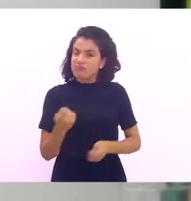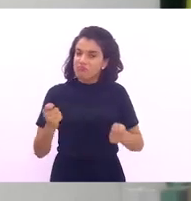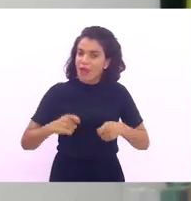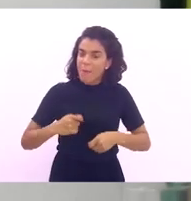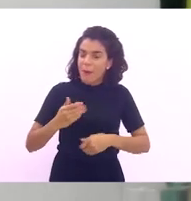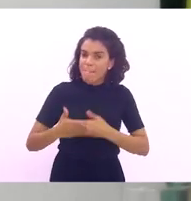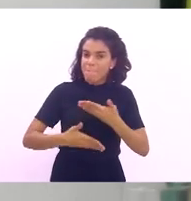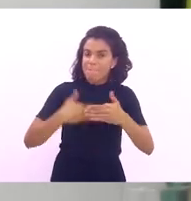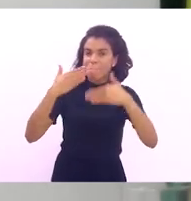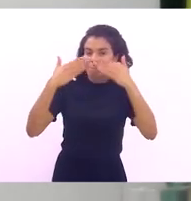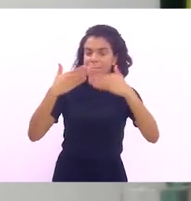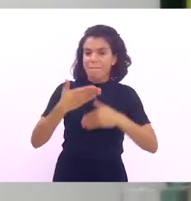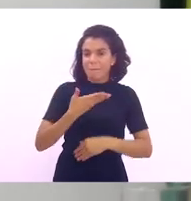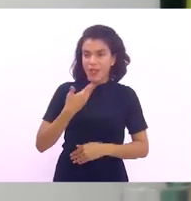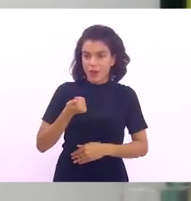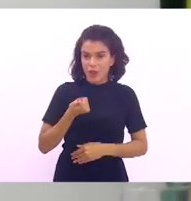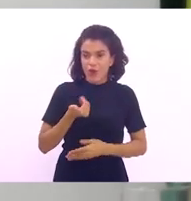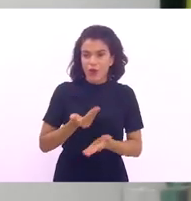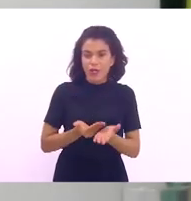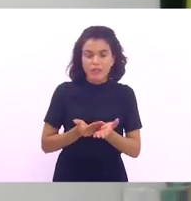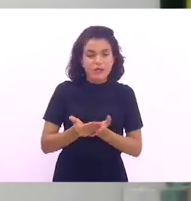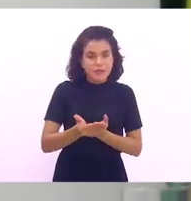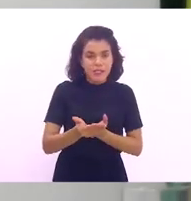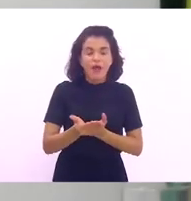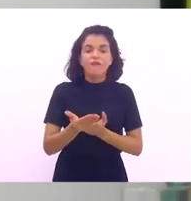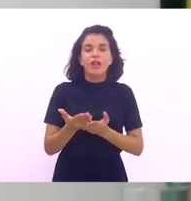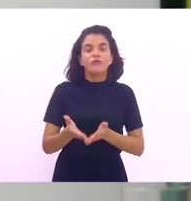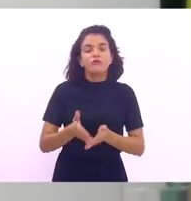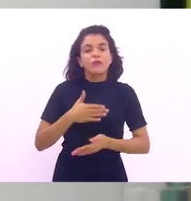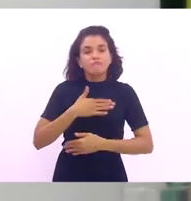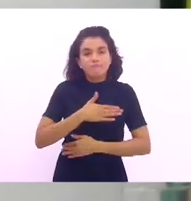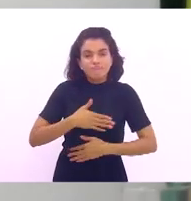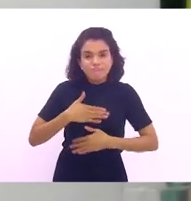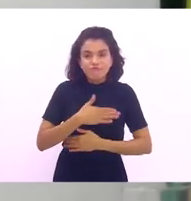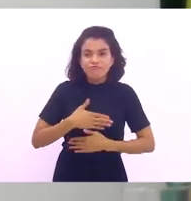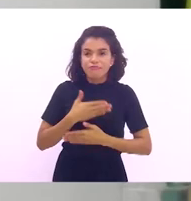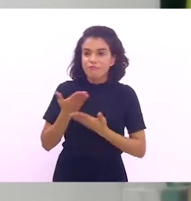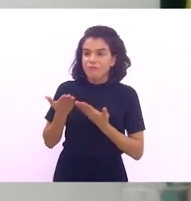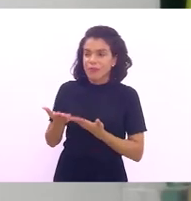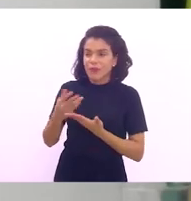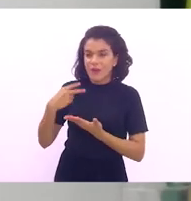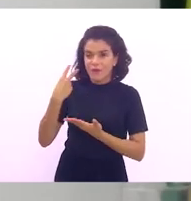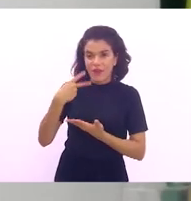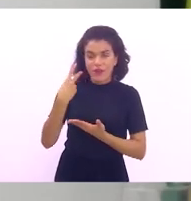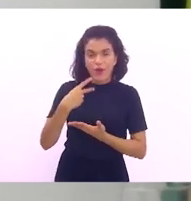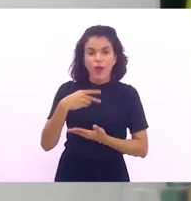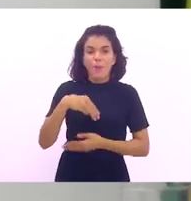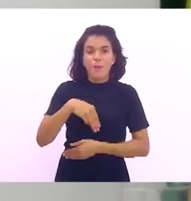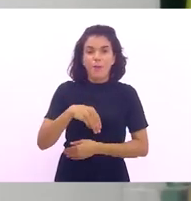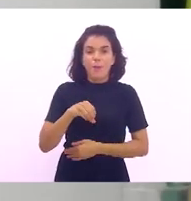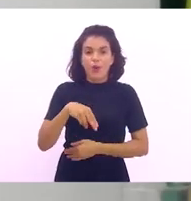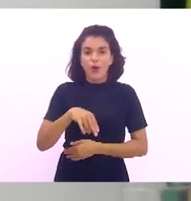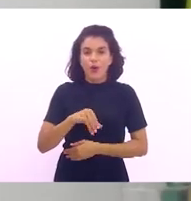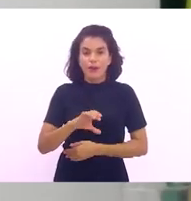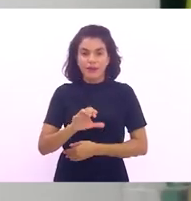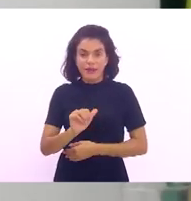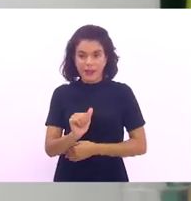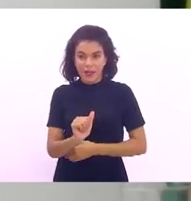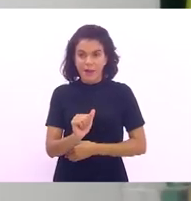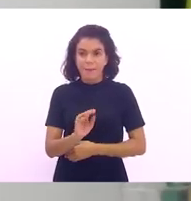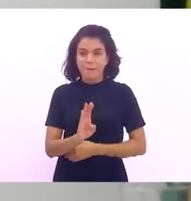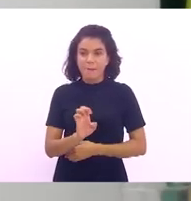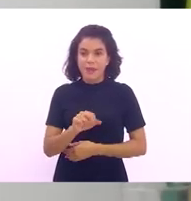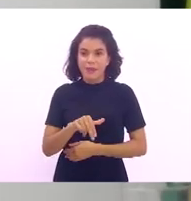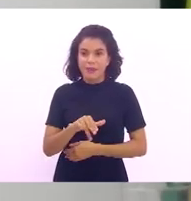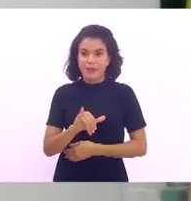às mulheres né eu queria iniciar a minha fala fazendo uma saudação a vereadora Mônica Benício que ontem veio a público a denúncia